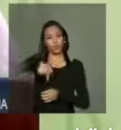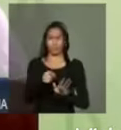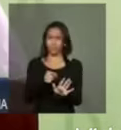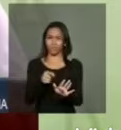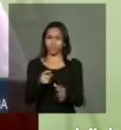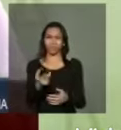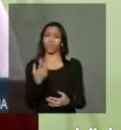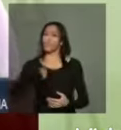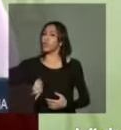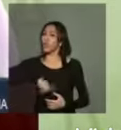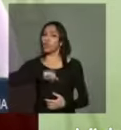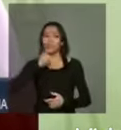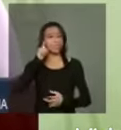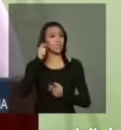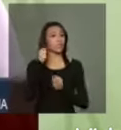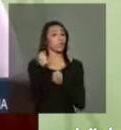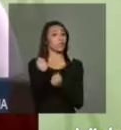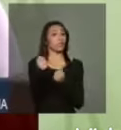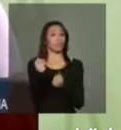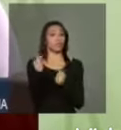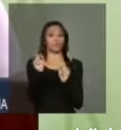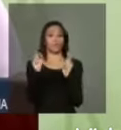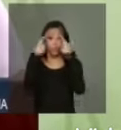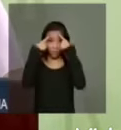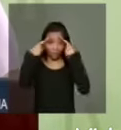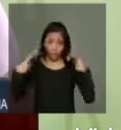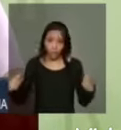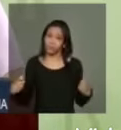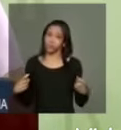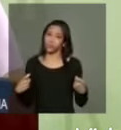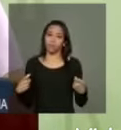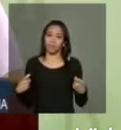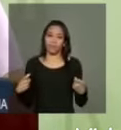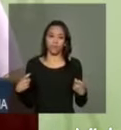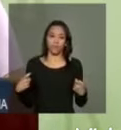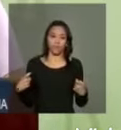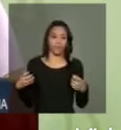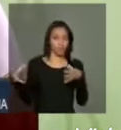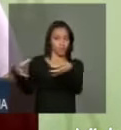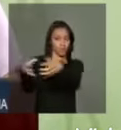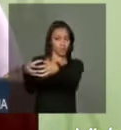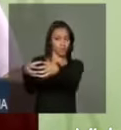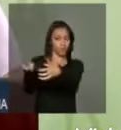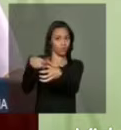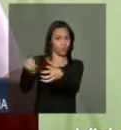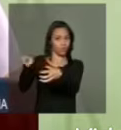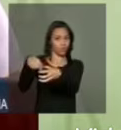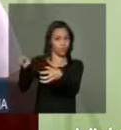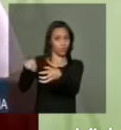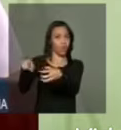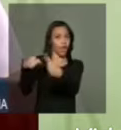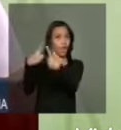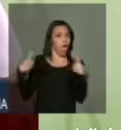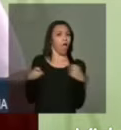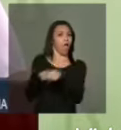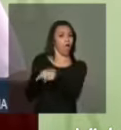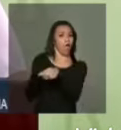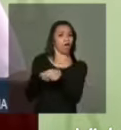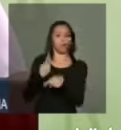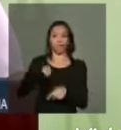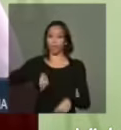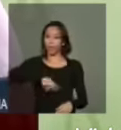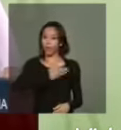Nós não defendemos a violência. Eles defendem. Eles exercem a violência. Nós